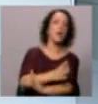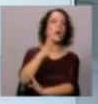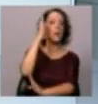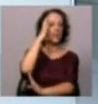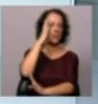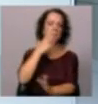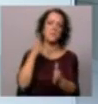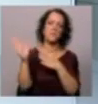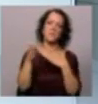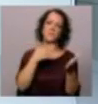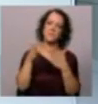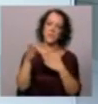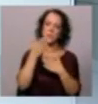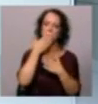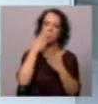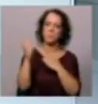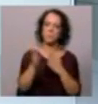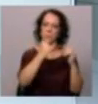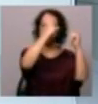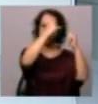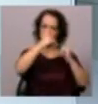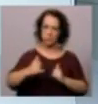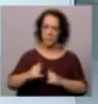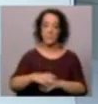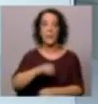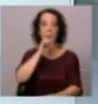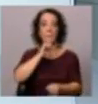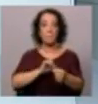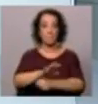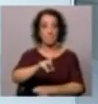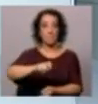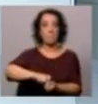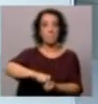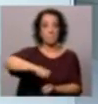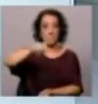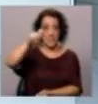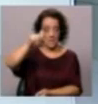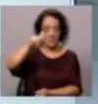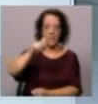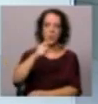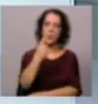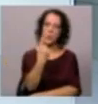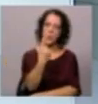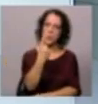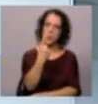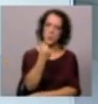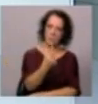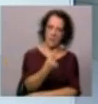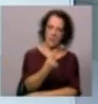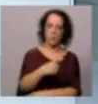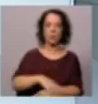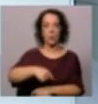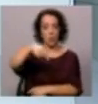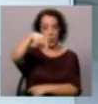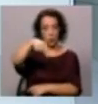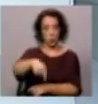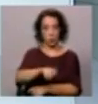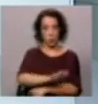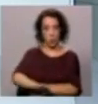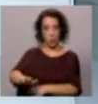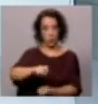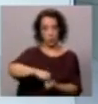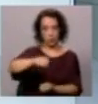vento moderado de noroeste. Em relação à ondulação, na costa ocidental ondas de noroeste até 1,5 m, na costa sul ondas de sueste